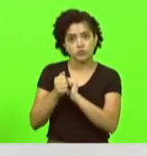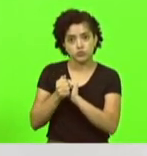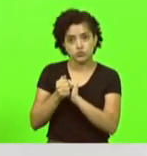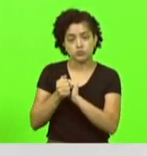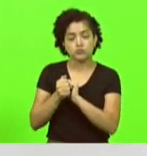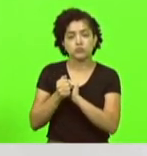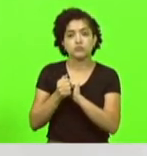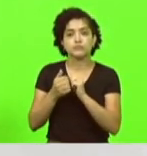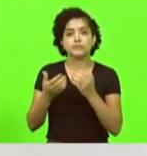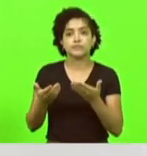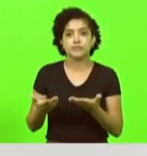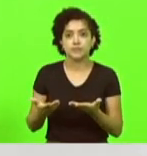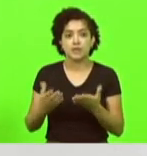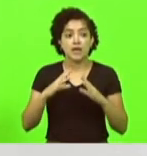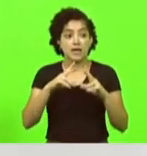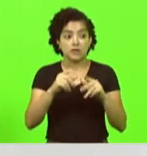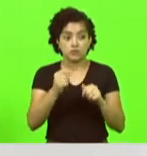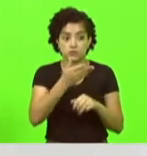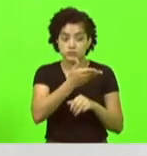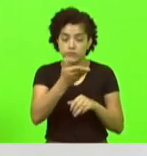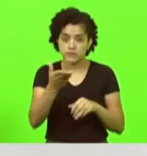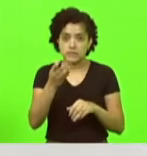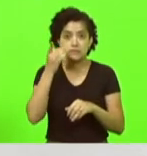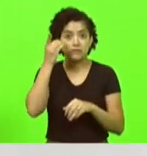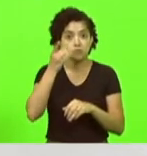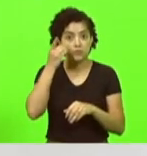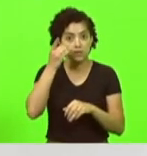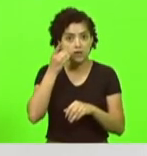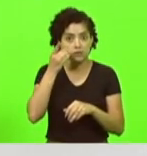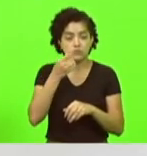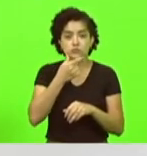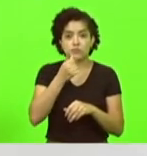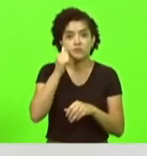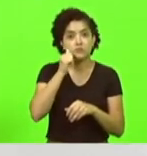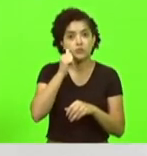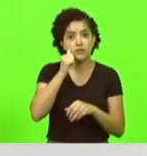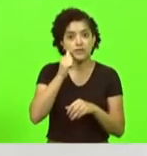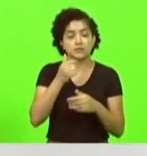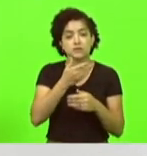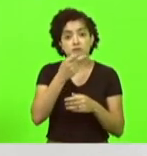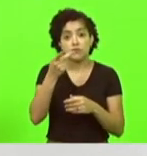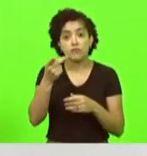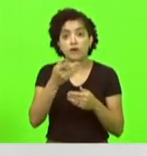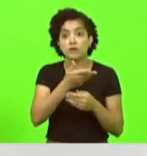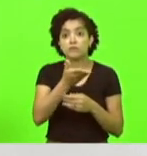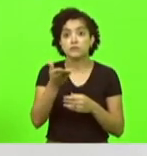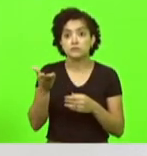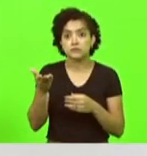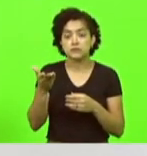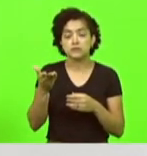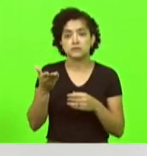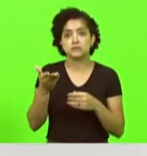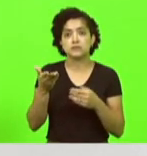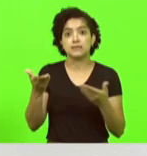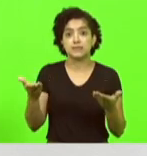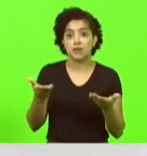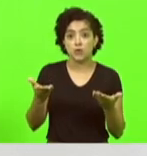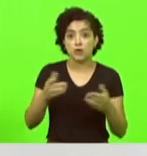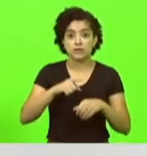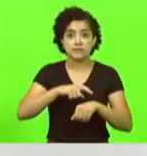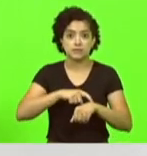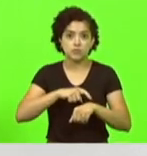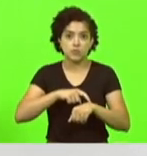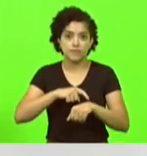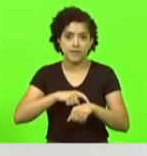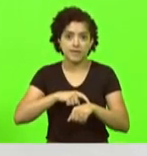desse ano a todos os senhores e senhoras deputados e digo a todos vocês e que esse momento ímpar que